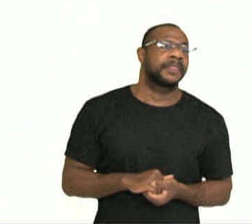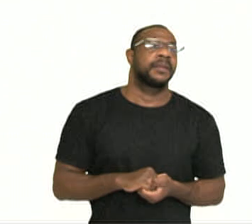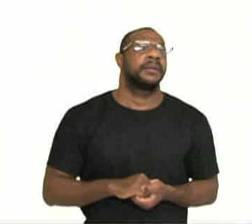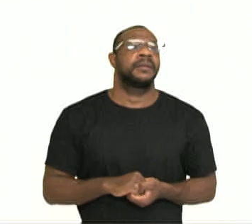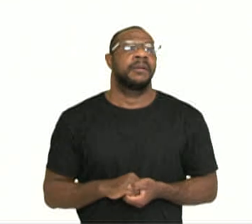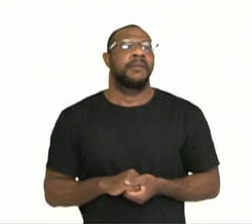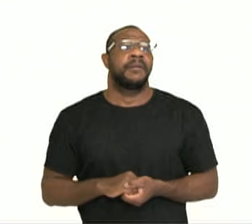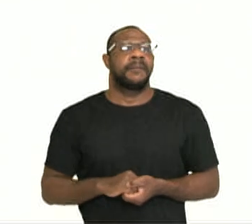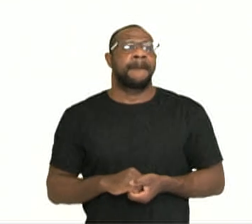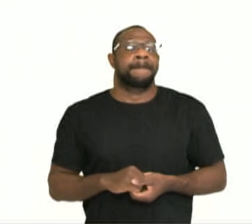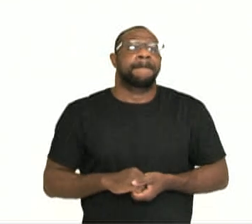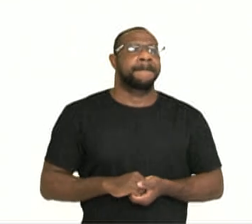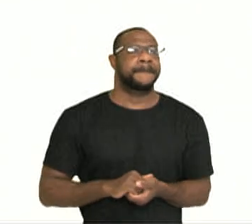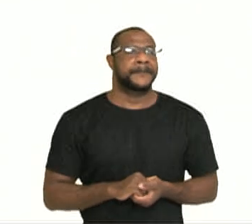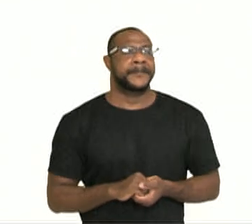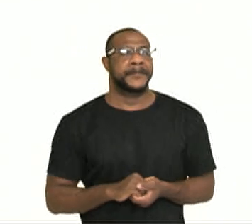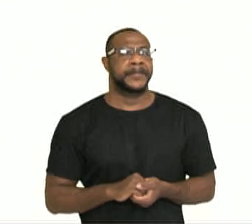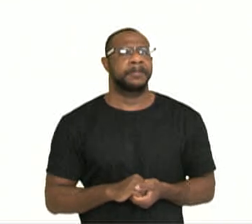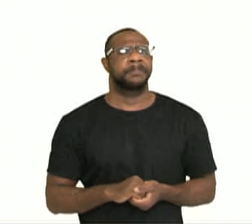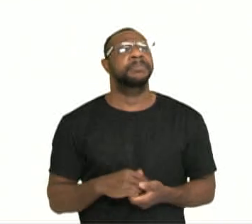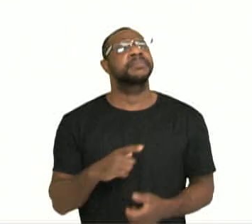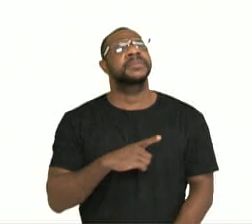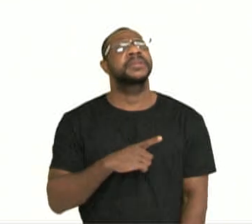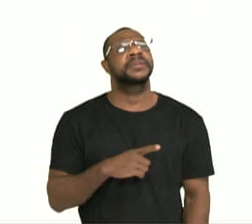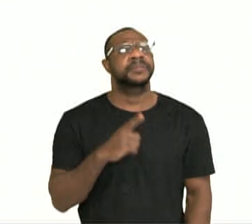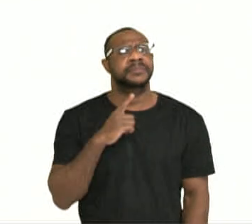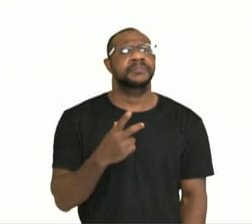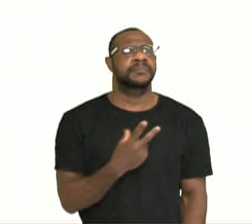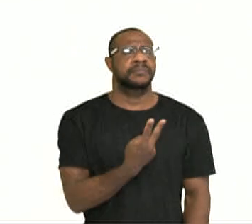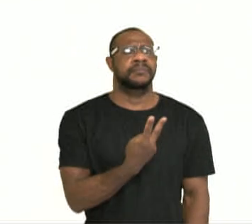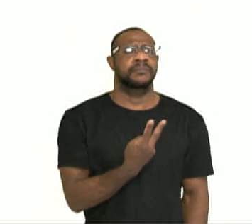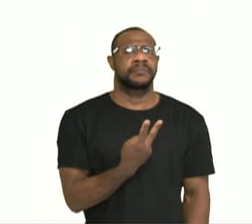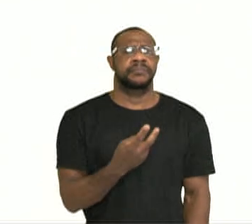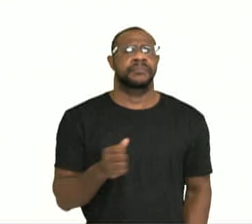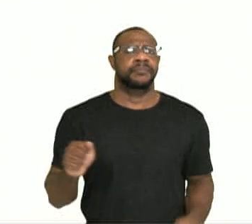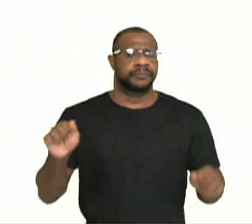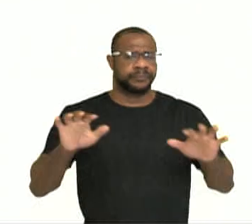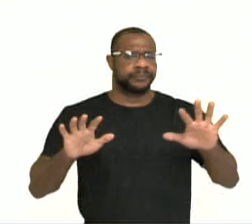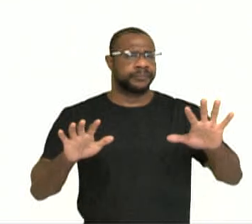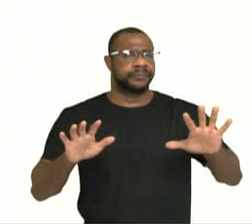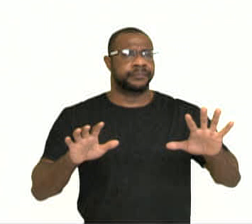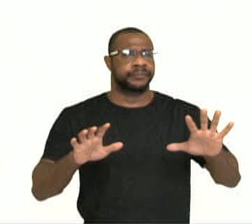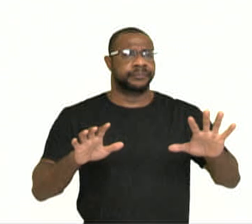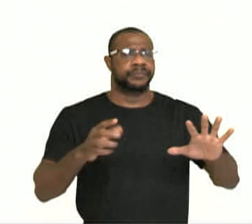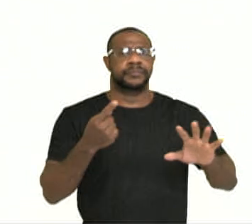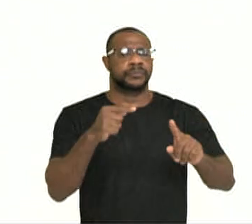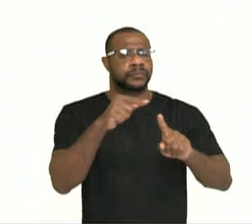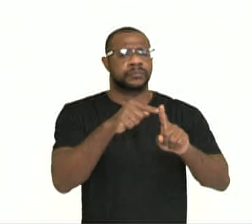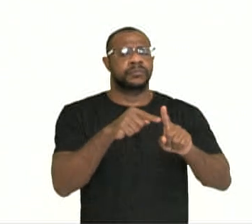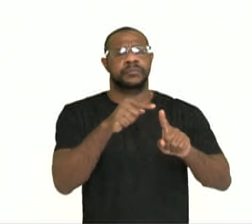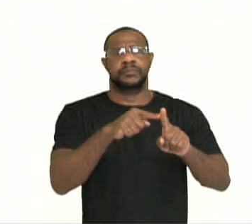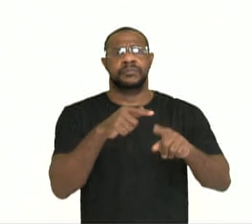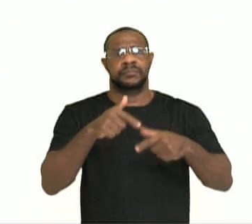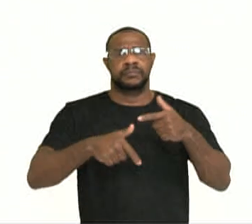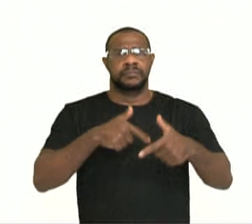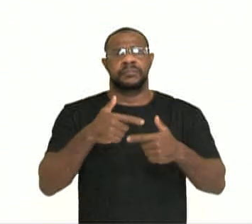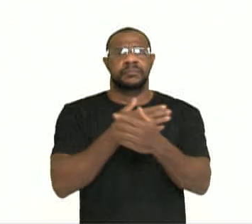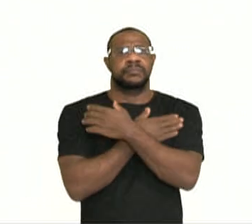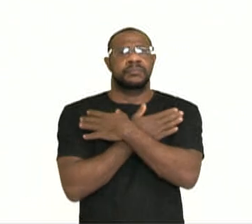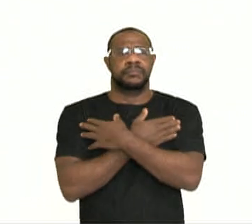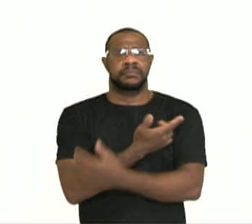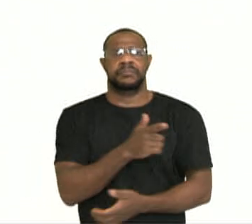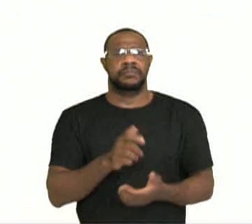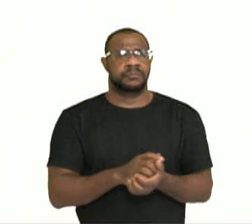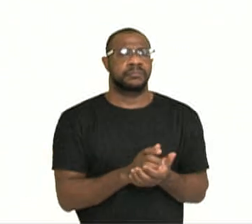uma situação bastante grave. E aí nós temos dois tipos de desemprego, né? Nós podemos classificar o